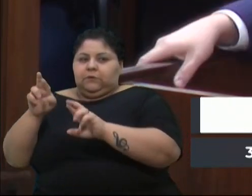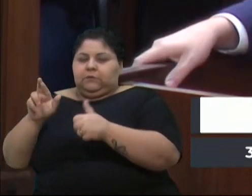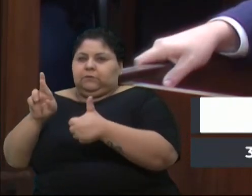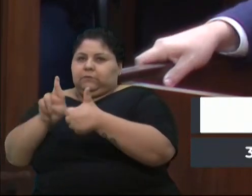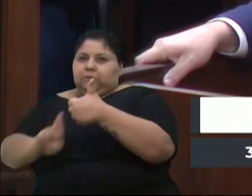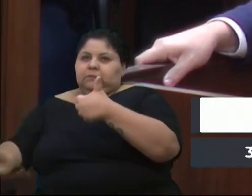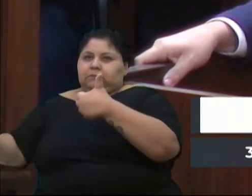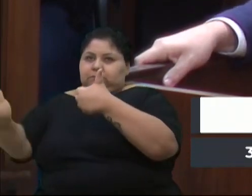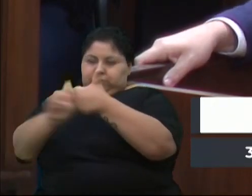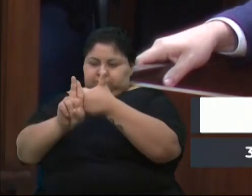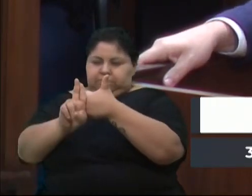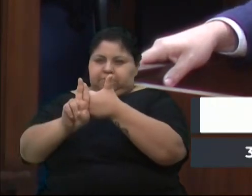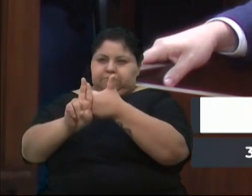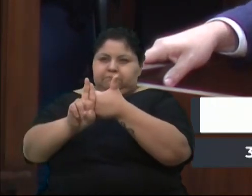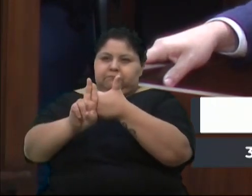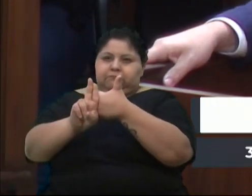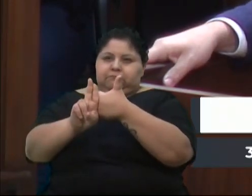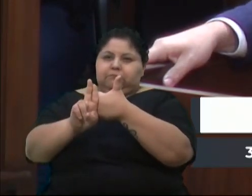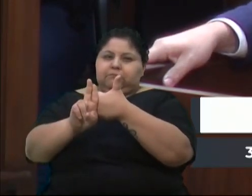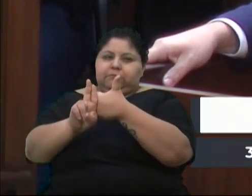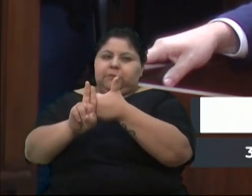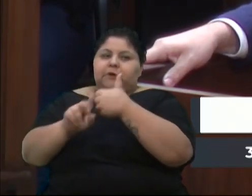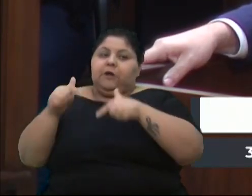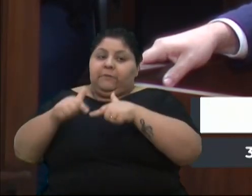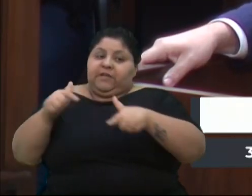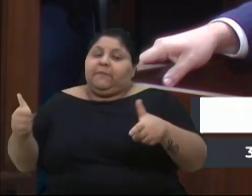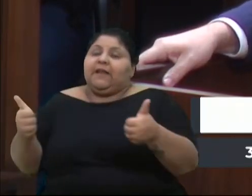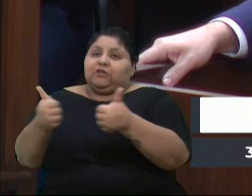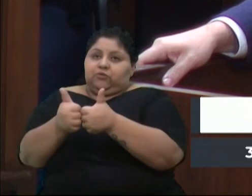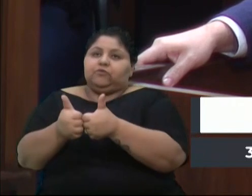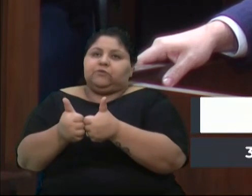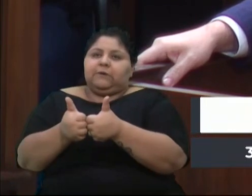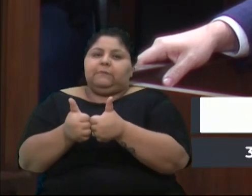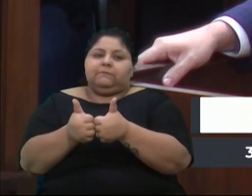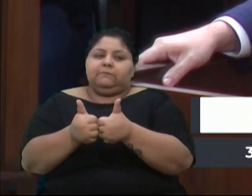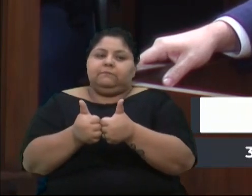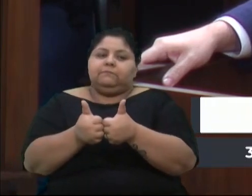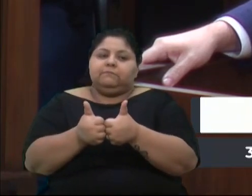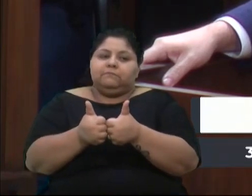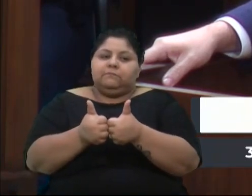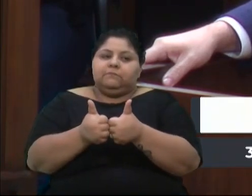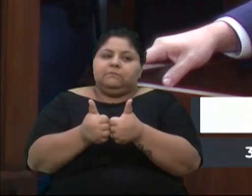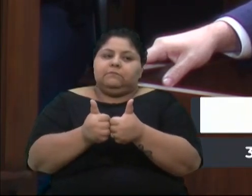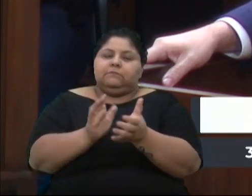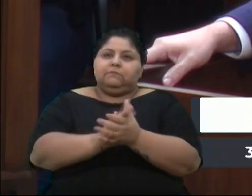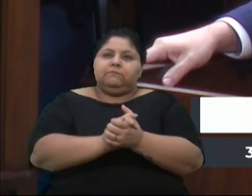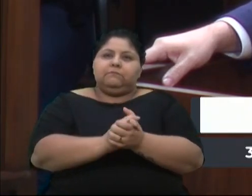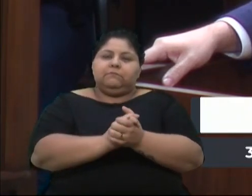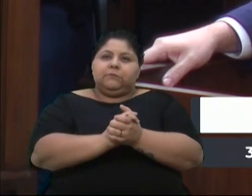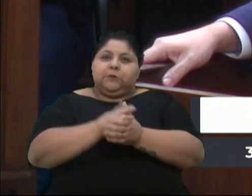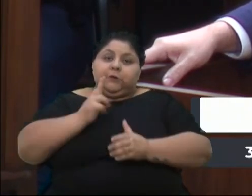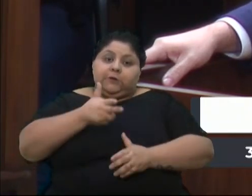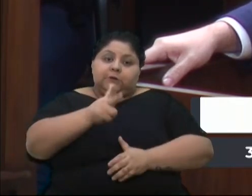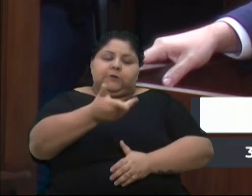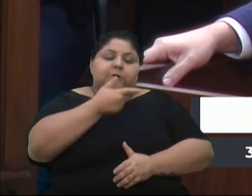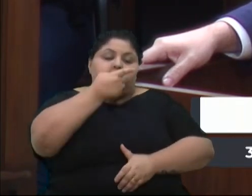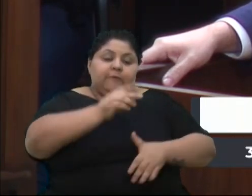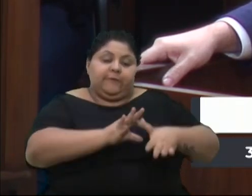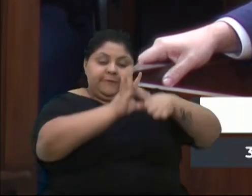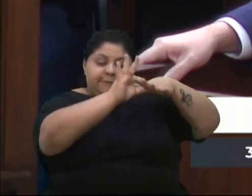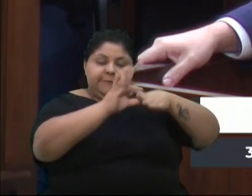uma declaração de líder, presidente. Uma parte é vereador, na medida... Segue a declaração de líder, Lucas Gil. Obrigado,